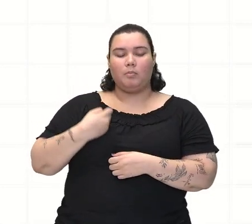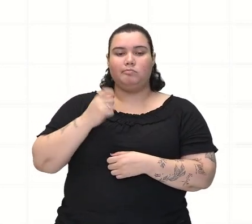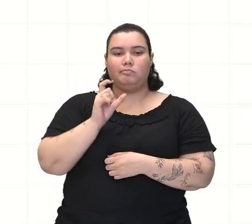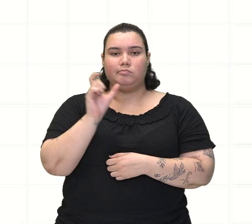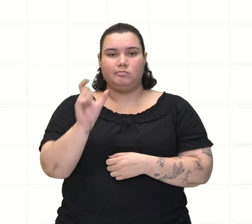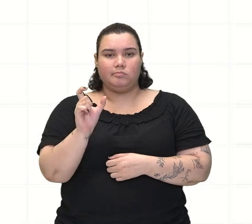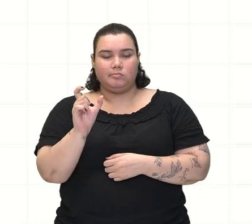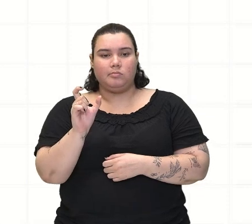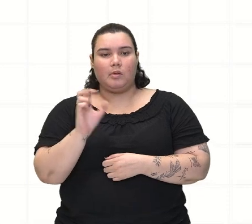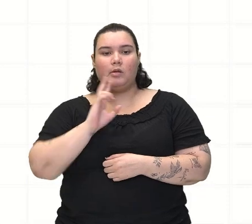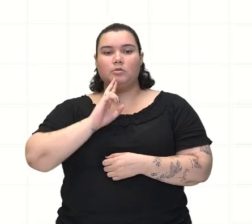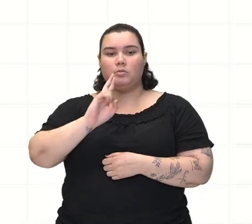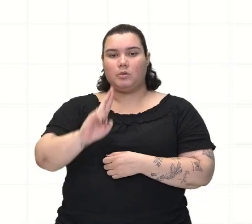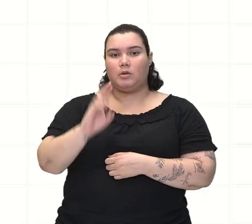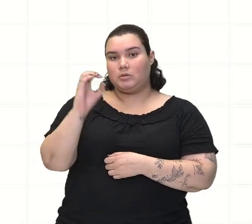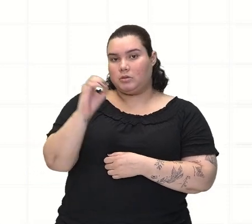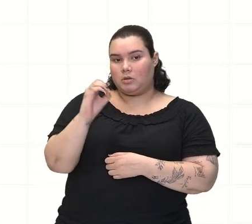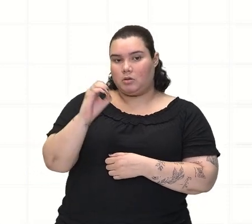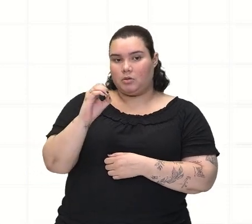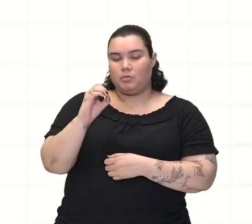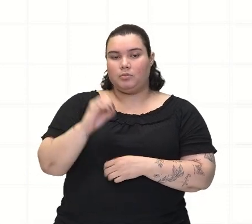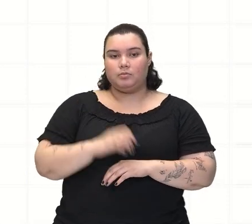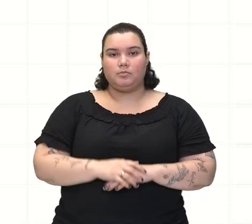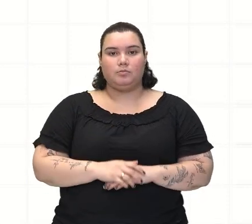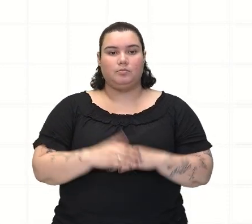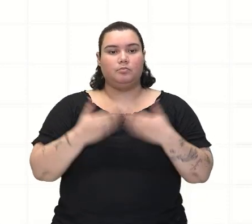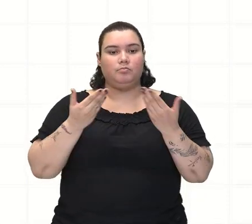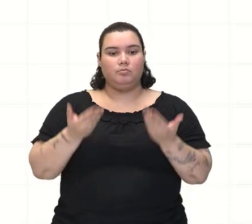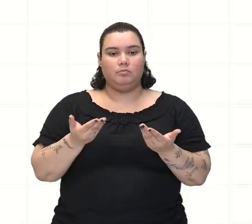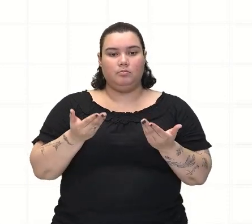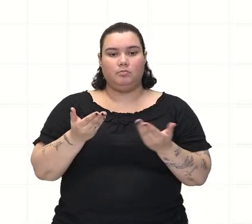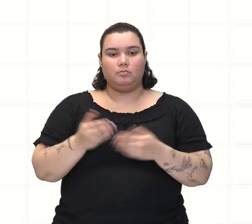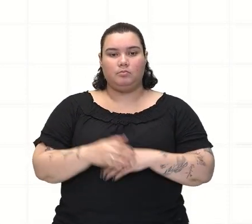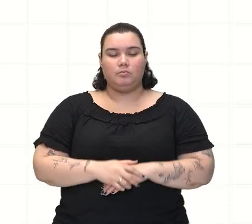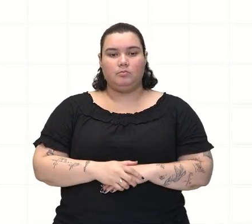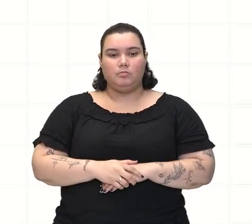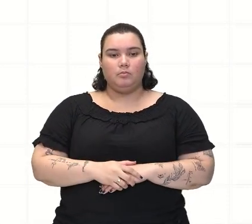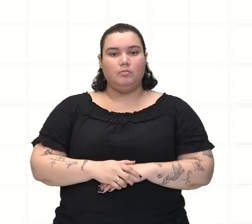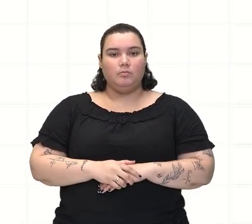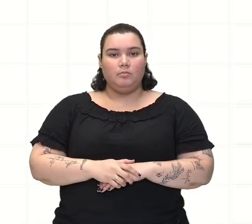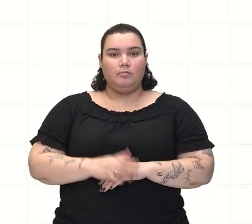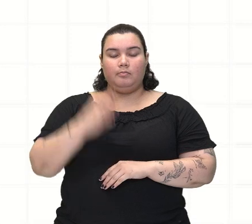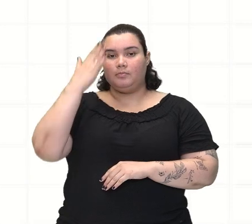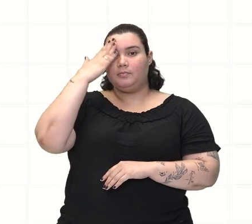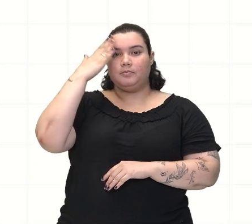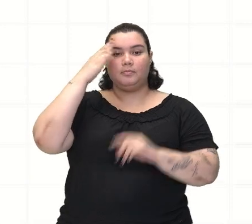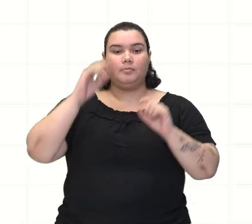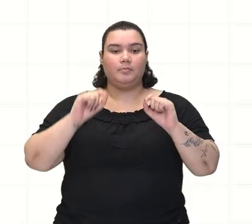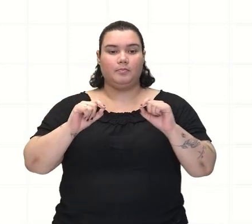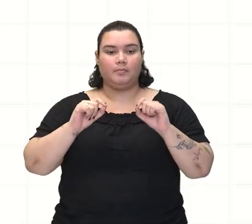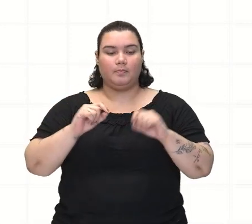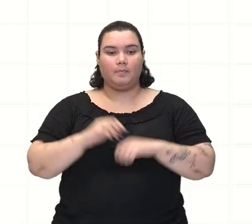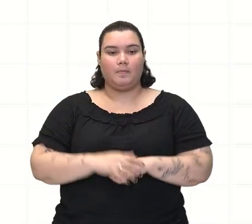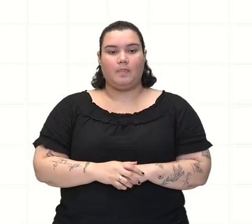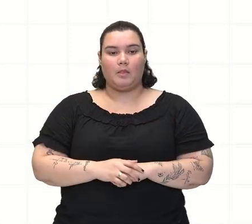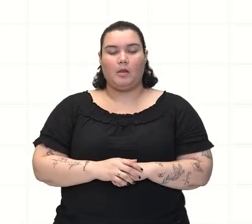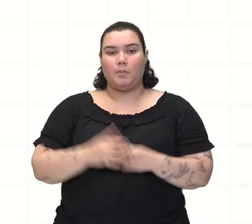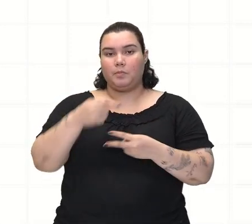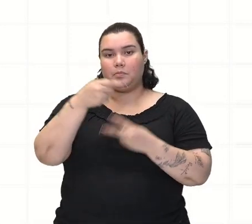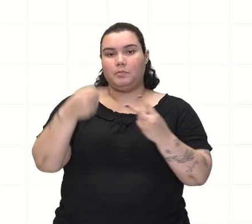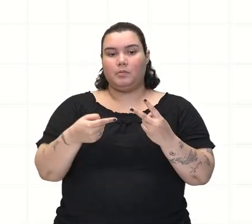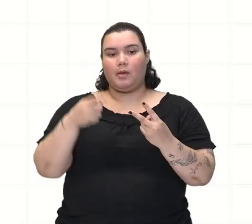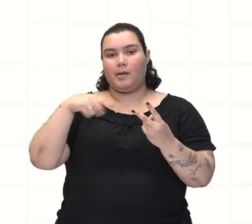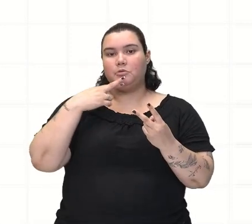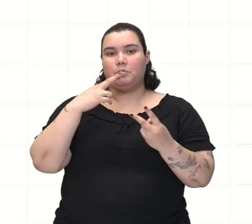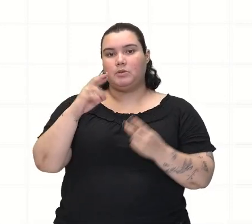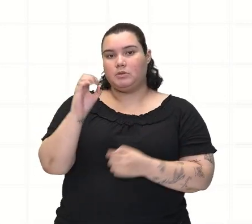e esse resultado é igual a 0. Então, o que é que eu sei? Eu sei o seguinte, que um desses dois valores deve ser